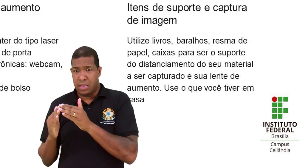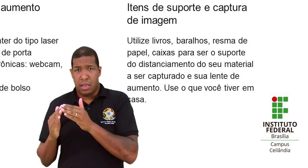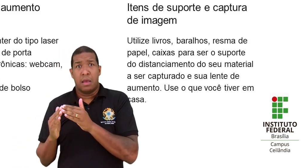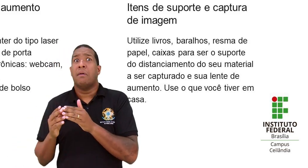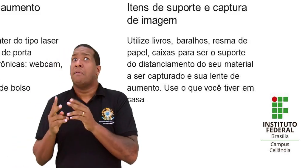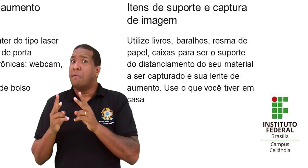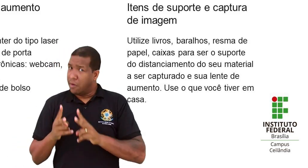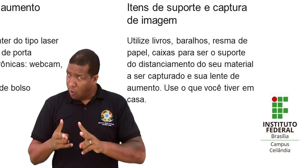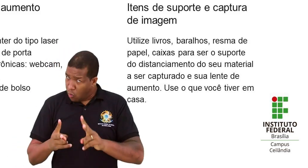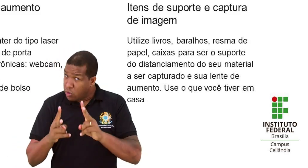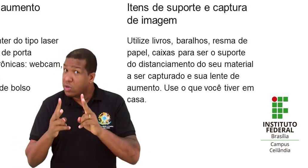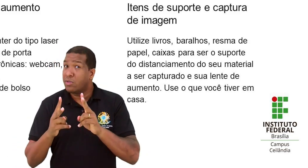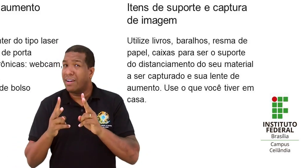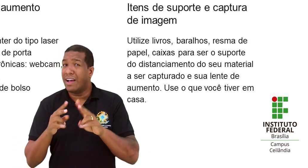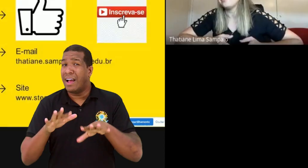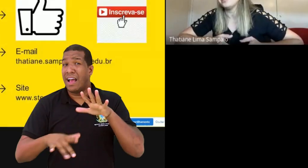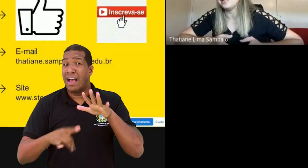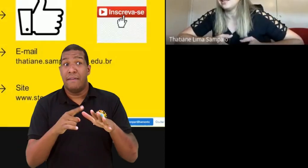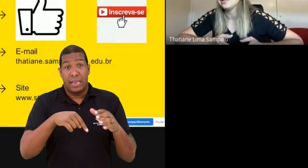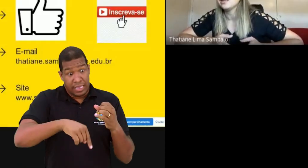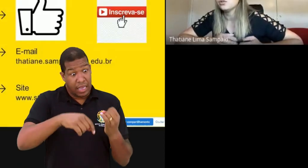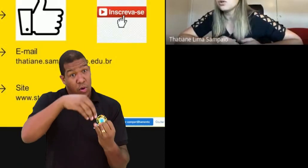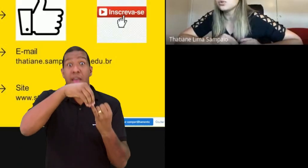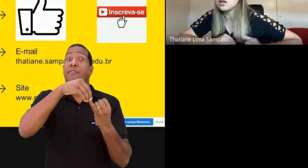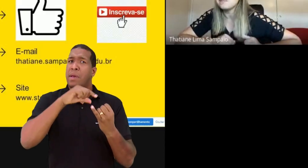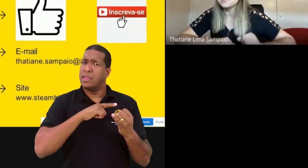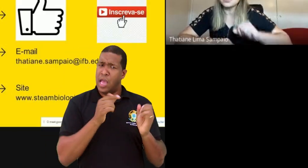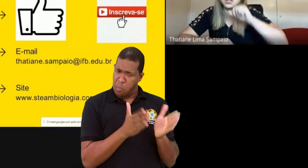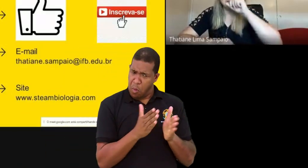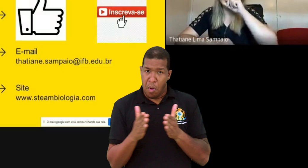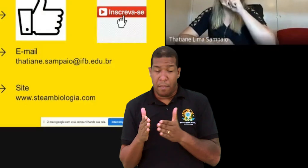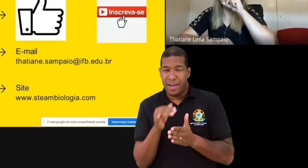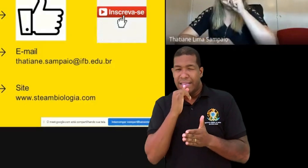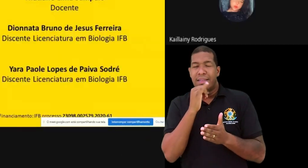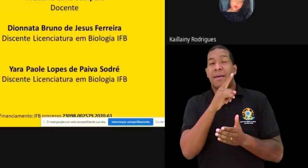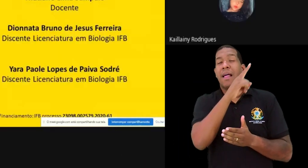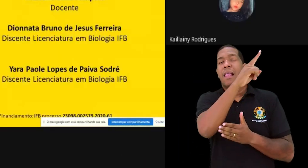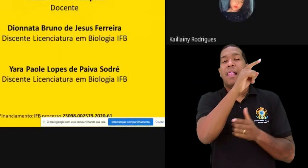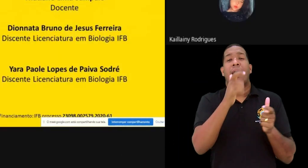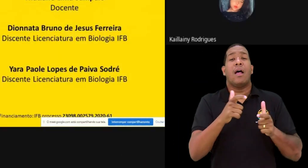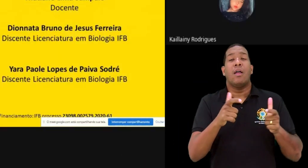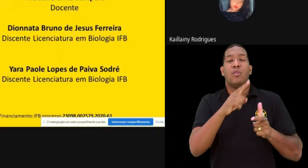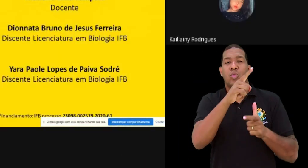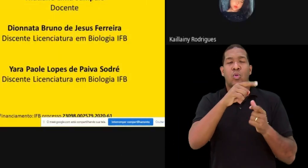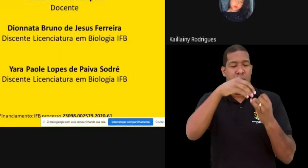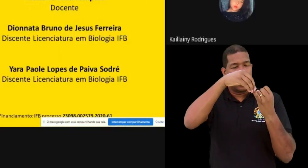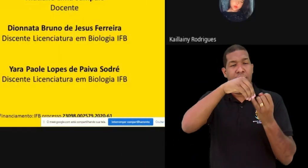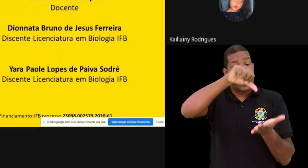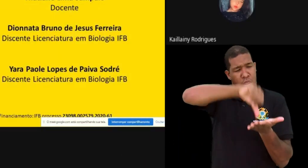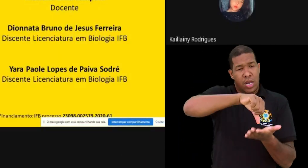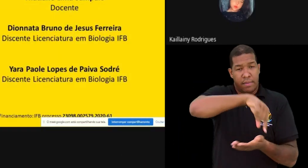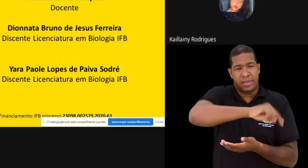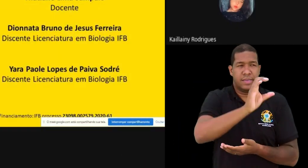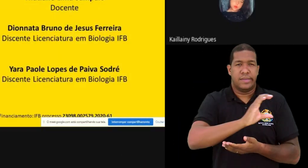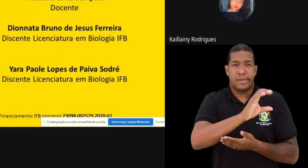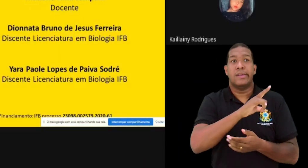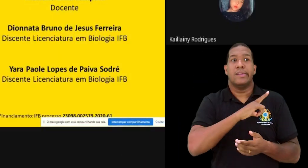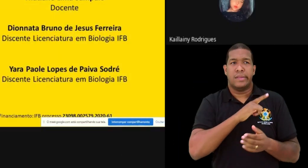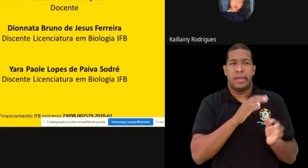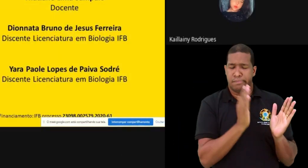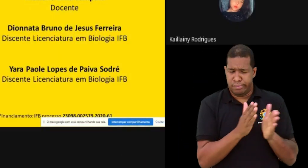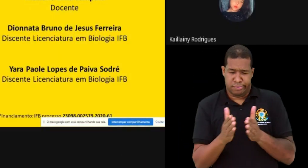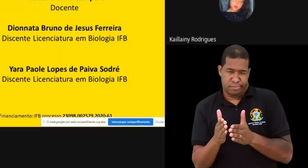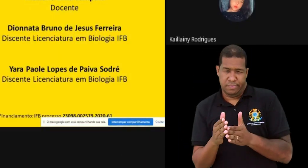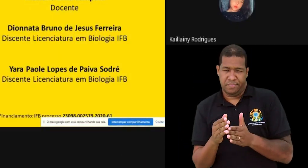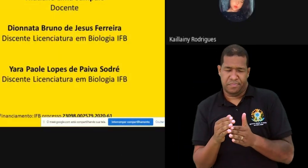e muitas escolas não têm a estrutura que o IFB tem. No nosso campus, a gente só tem 3 mil. Queria saber se o grupo é só para ajudar ou se é para fazer um